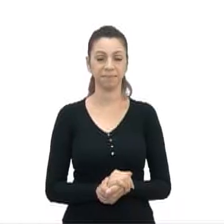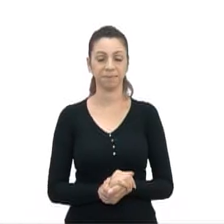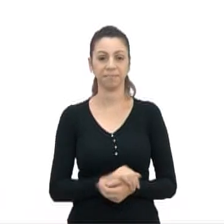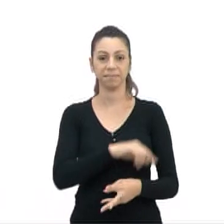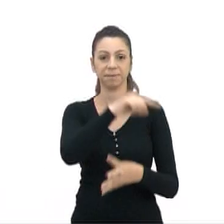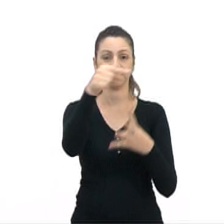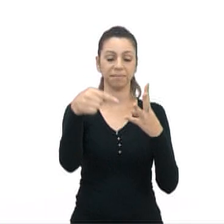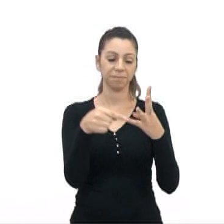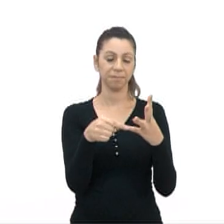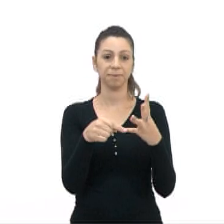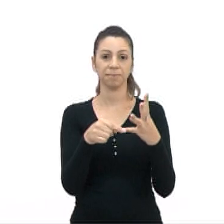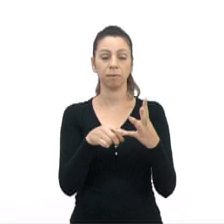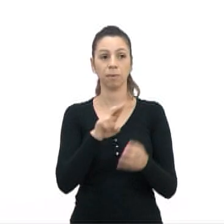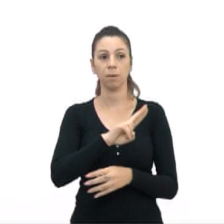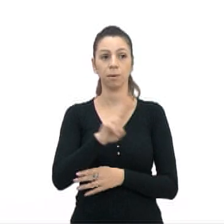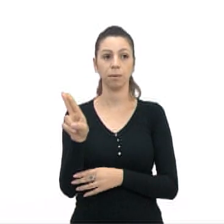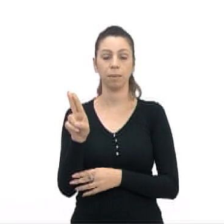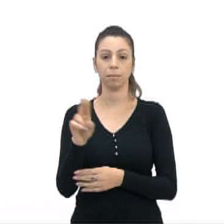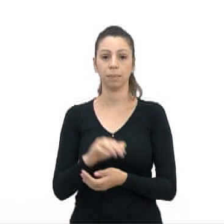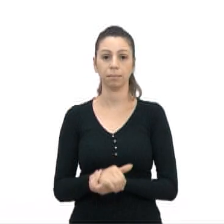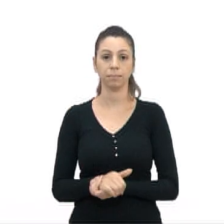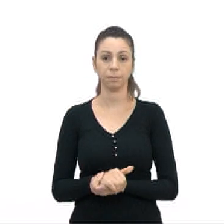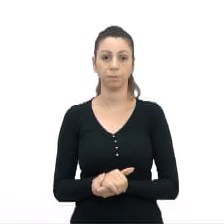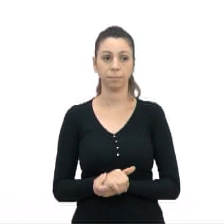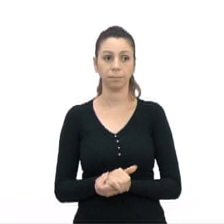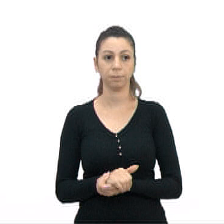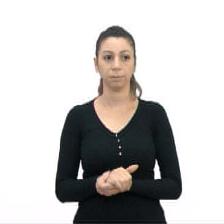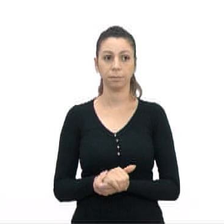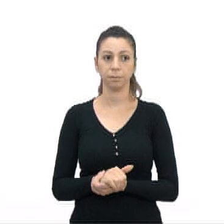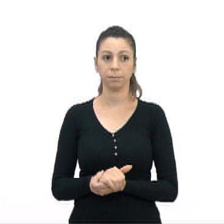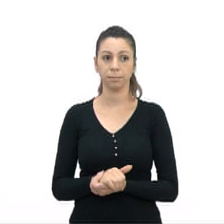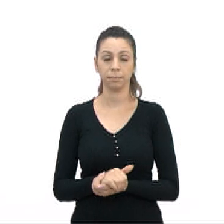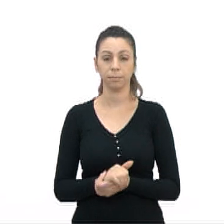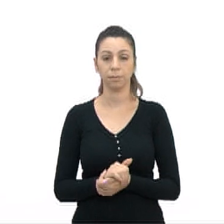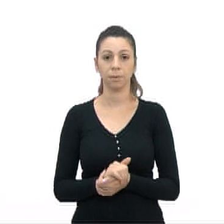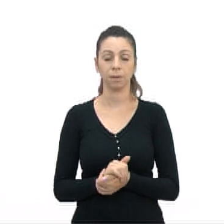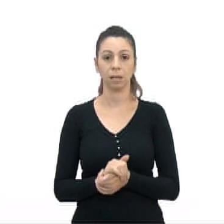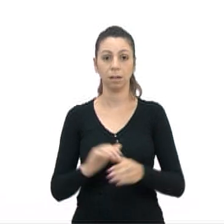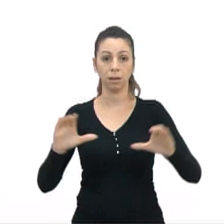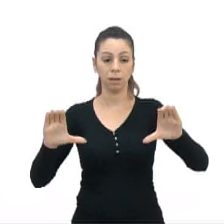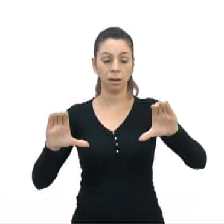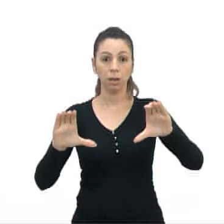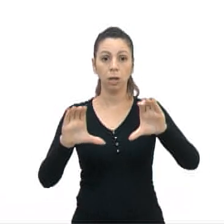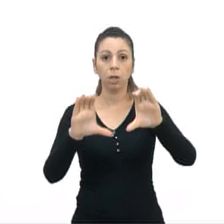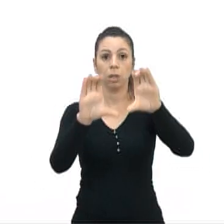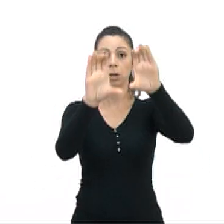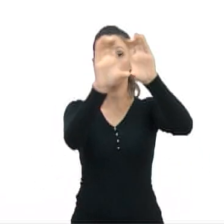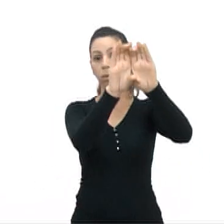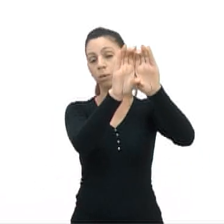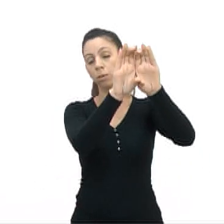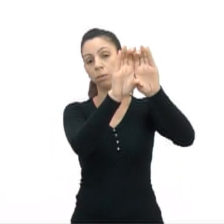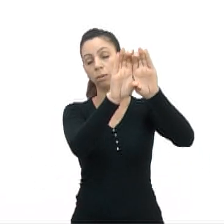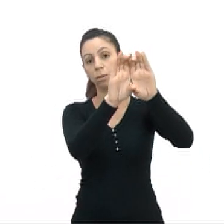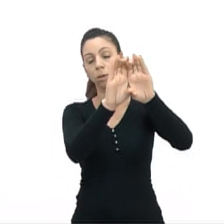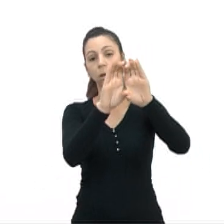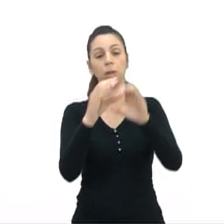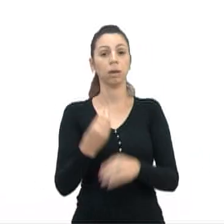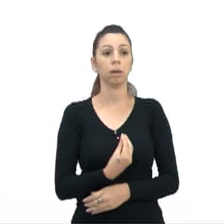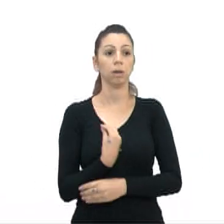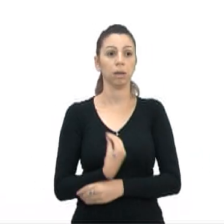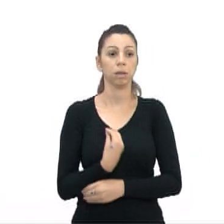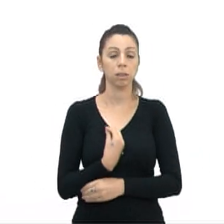4. Qual o nome dado ao grande e único continente existente há 100 milhões de anos